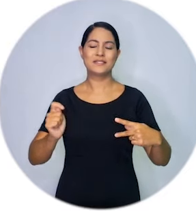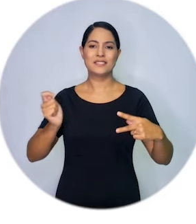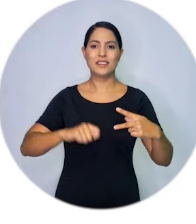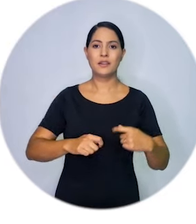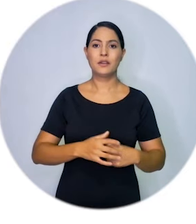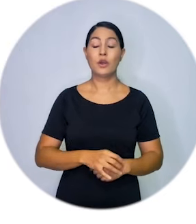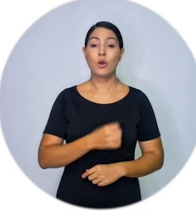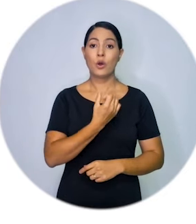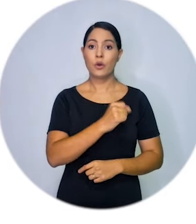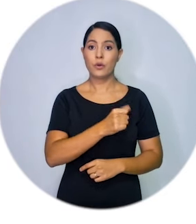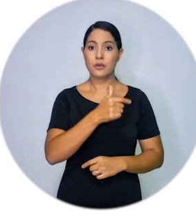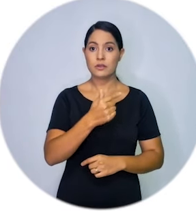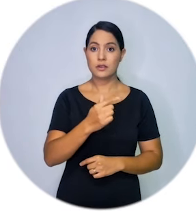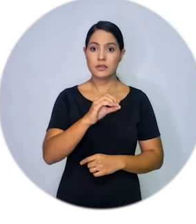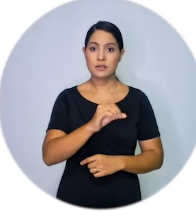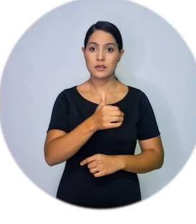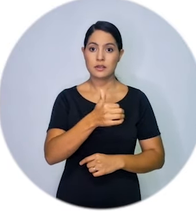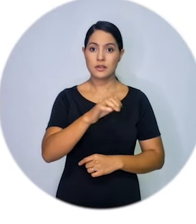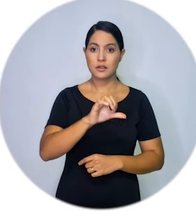para doação é